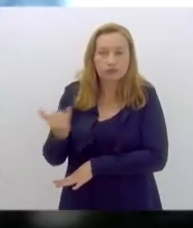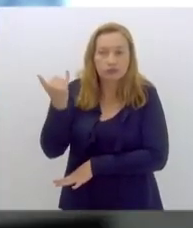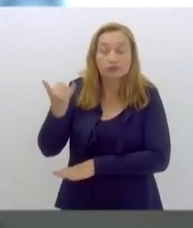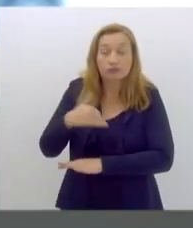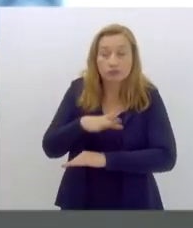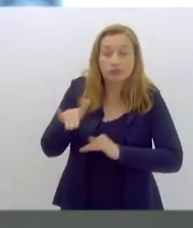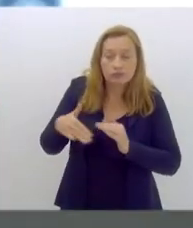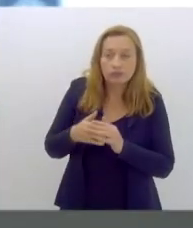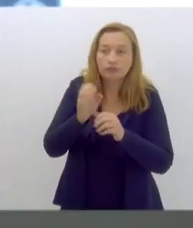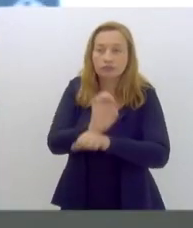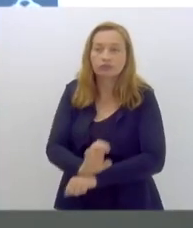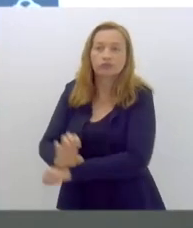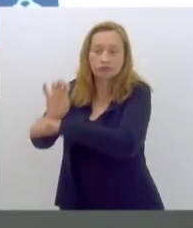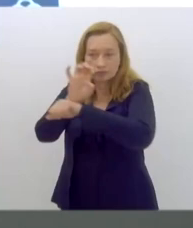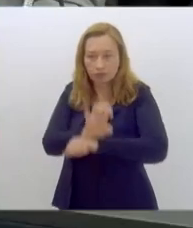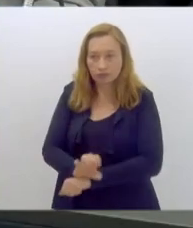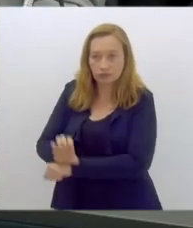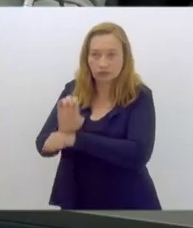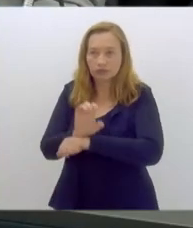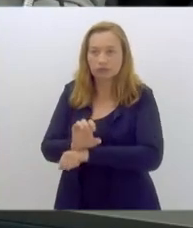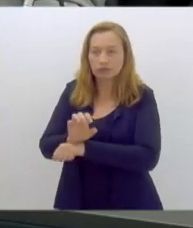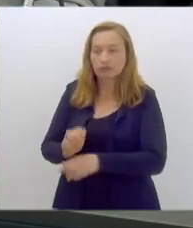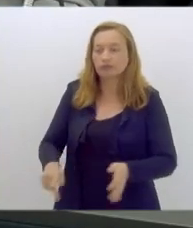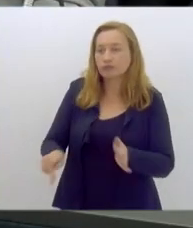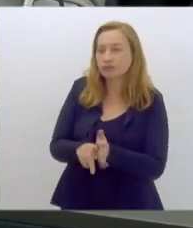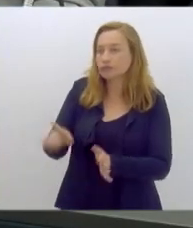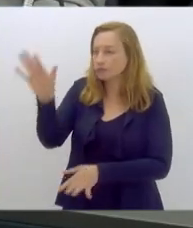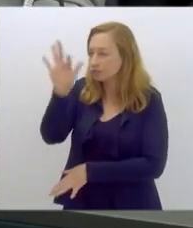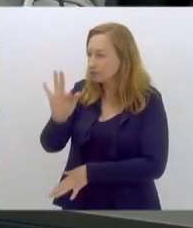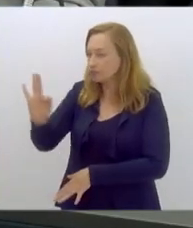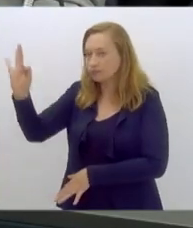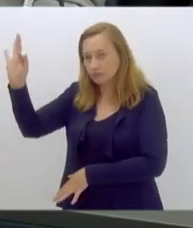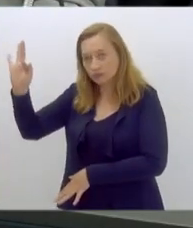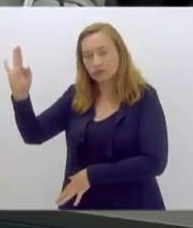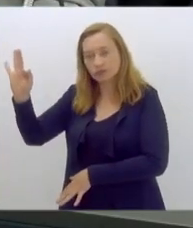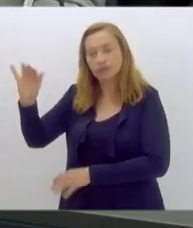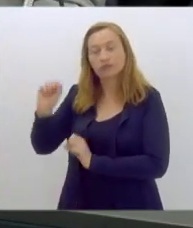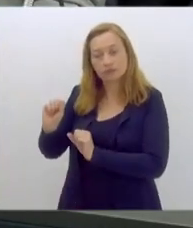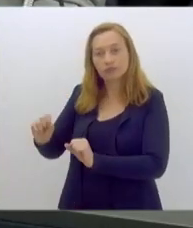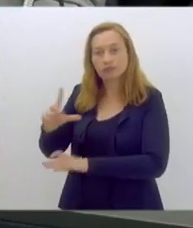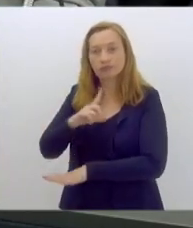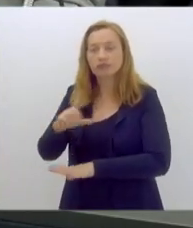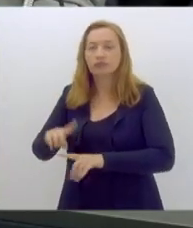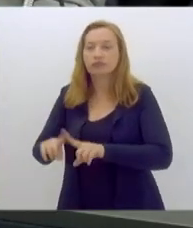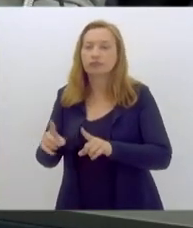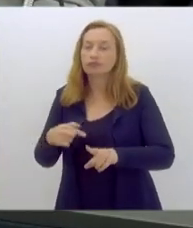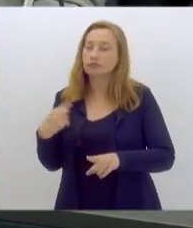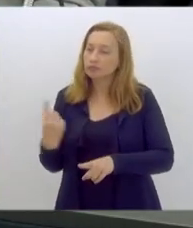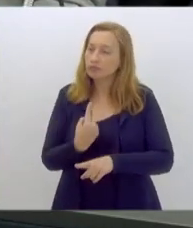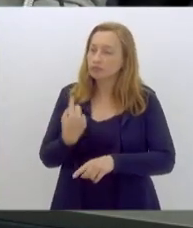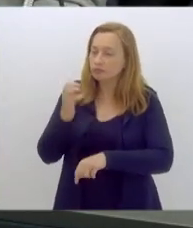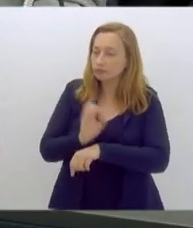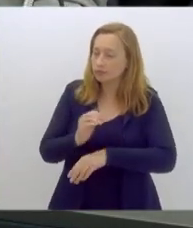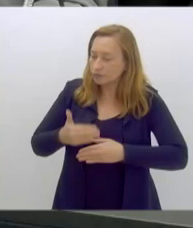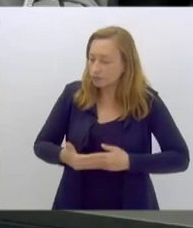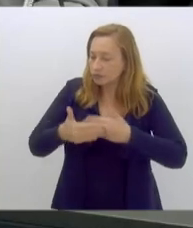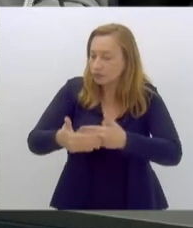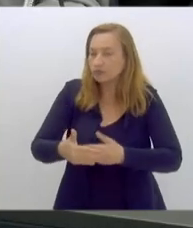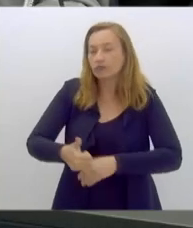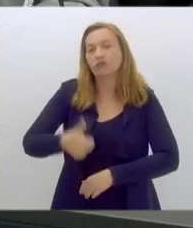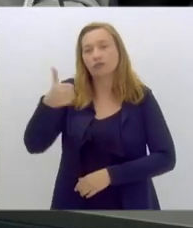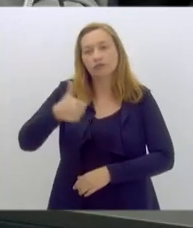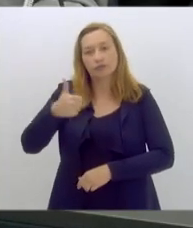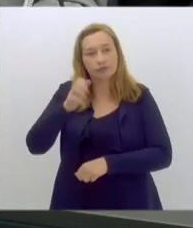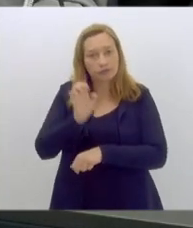todos os estados todos os entes da Federação pudessem interesse mas o nosso estado dá um passo adiante é o primeiro estado